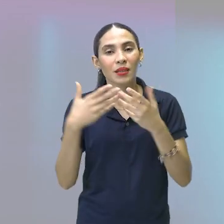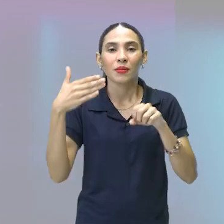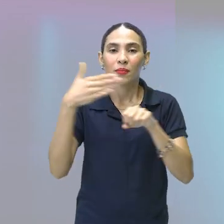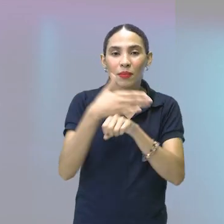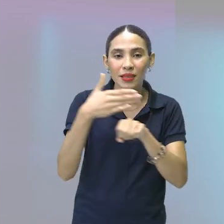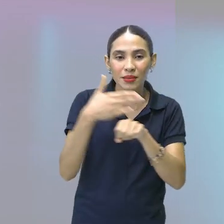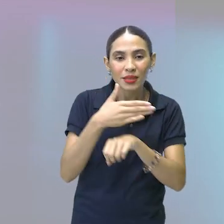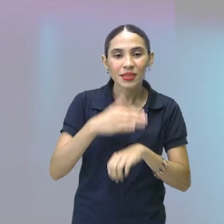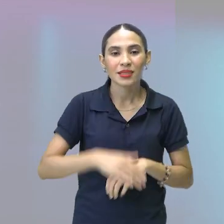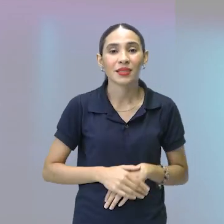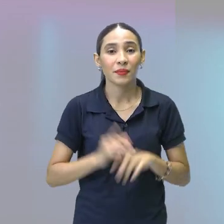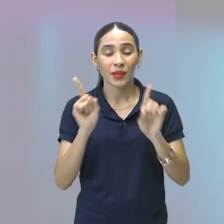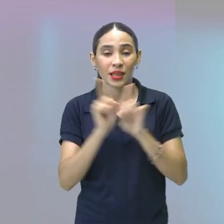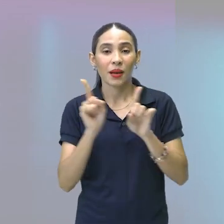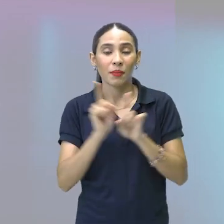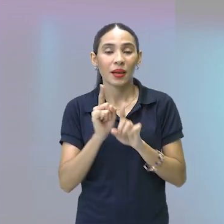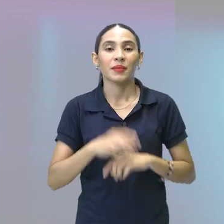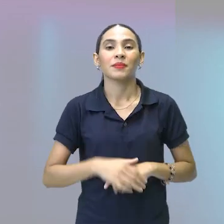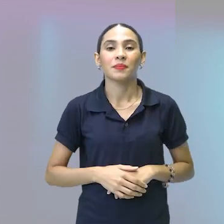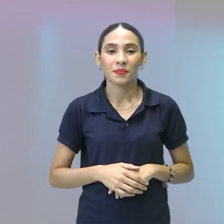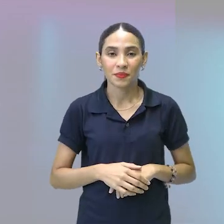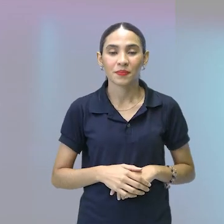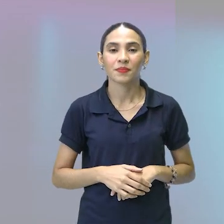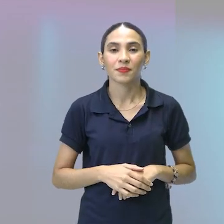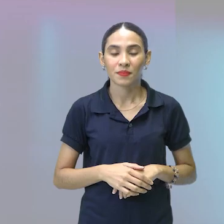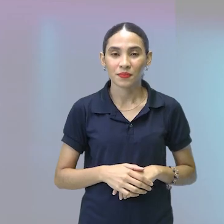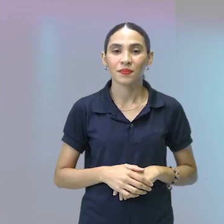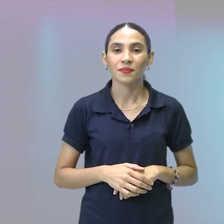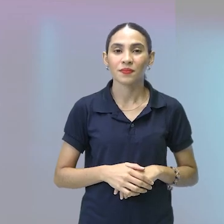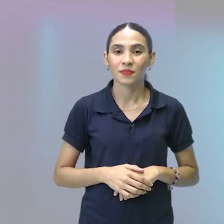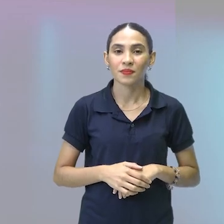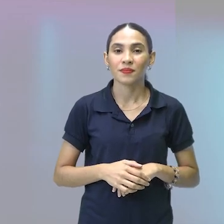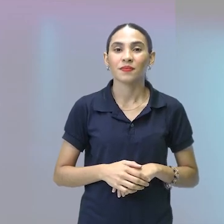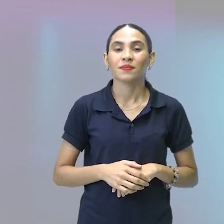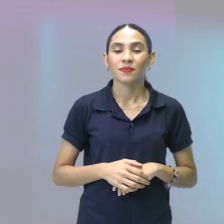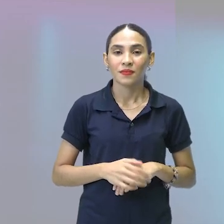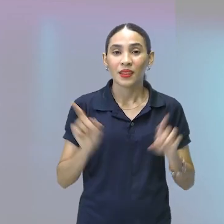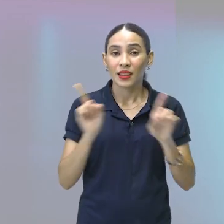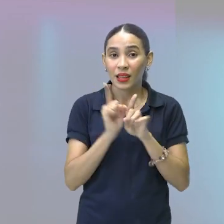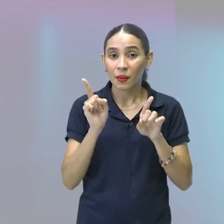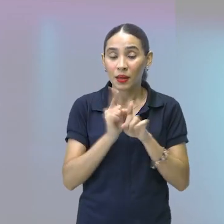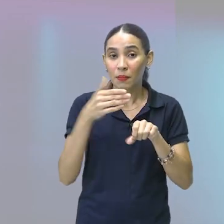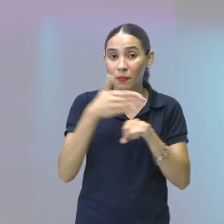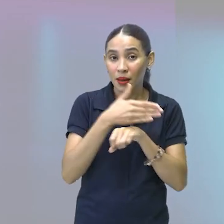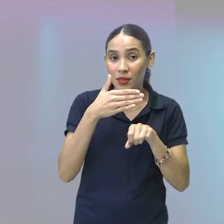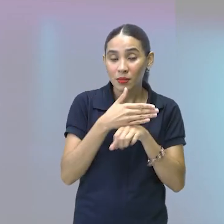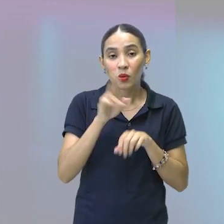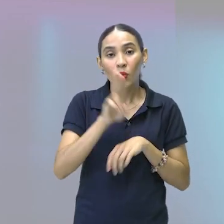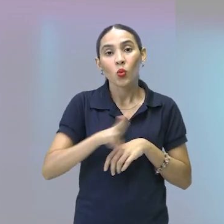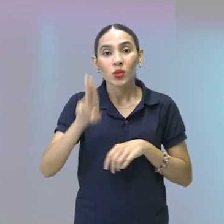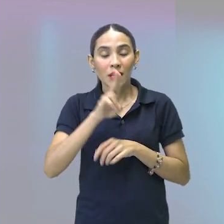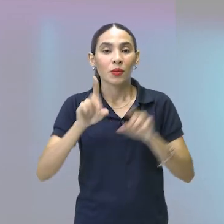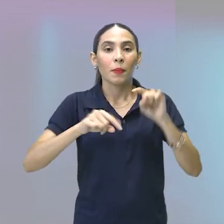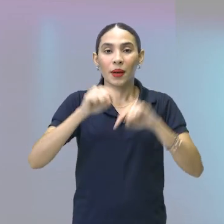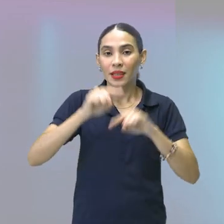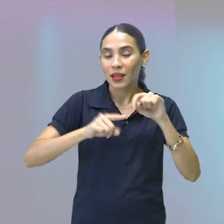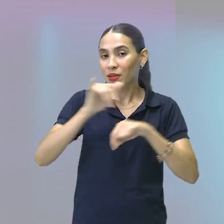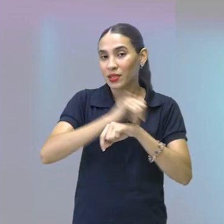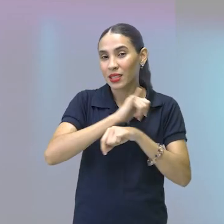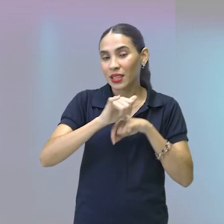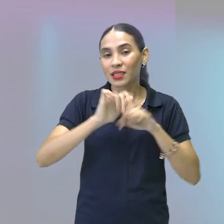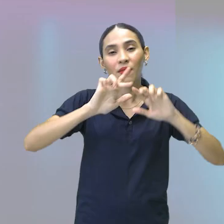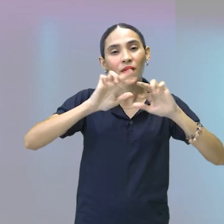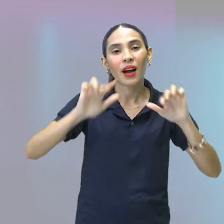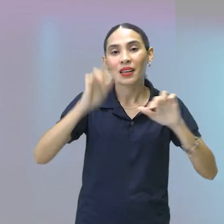arte participativa, falamos também na arte participativa através das plataformas,